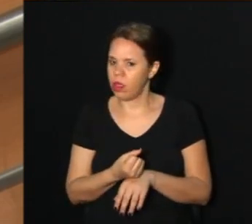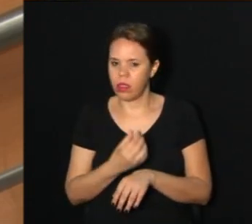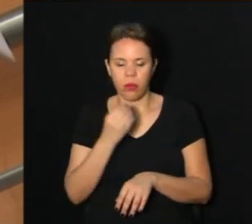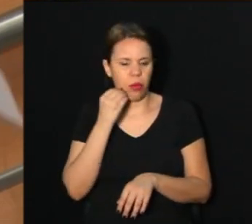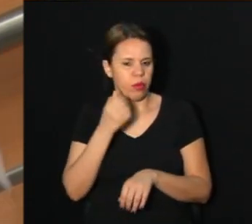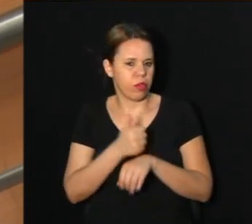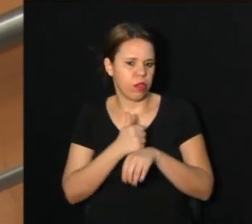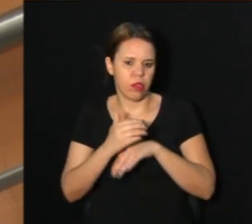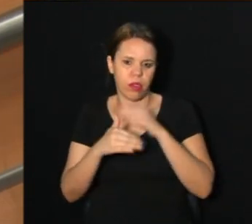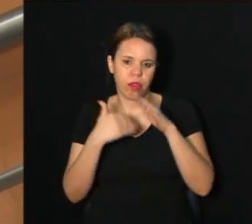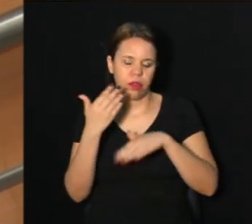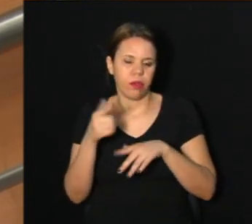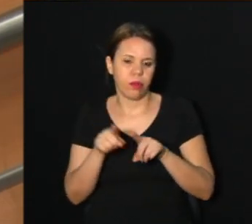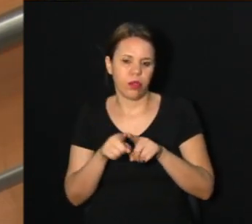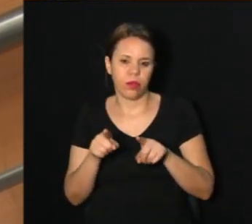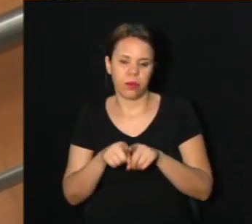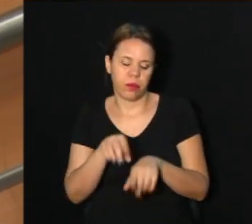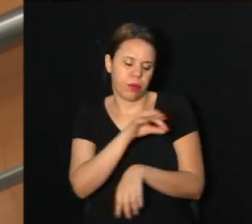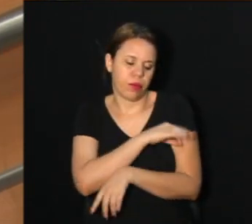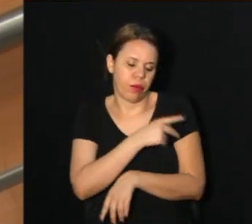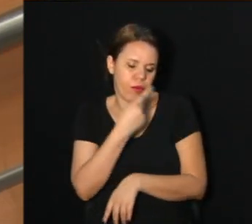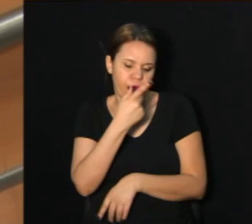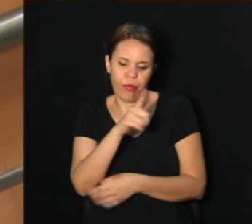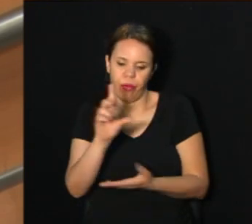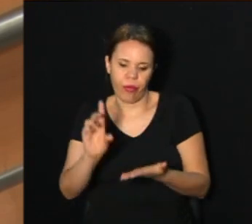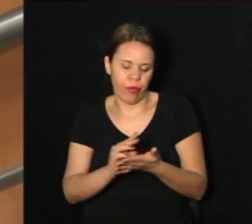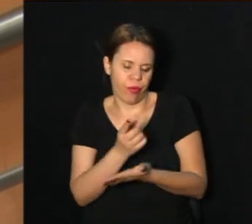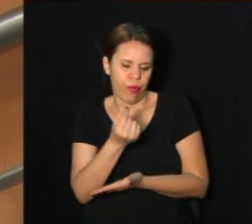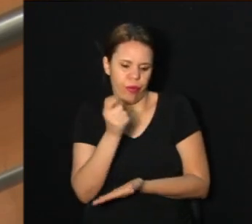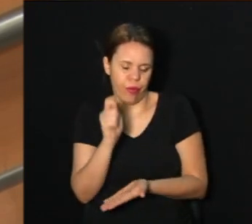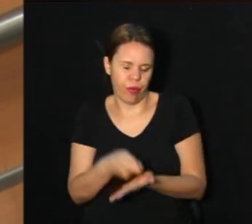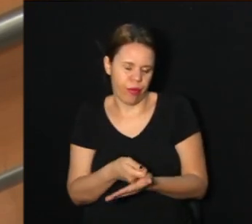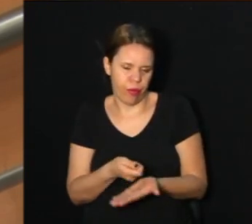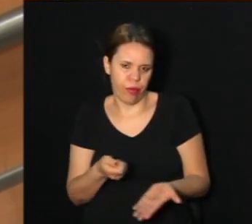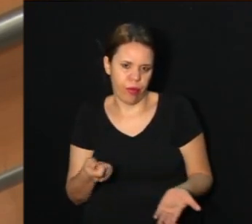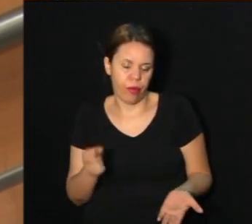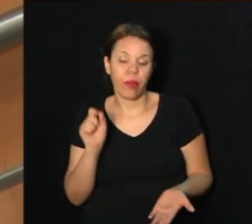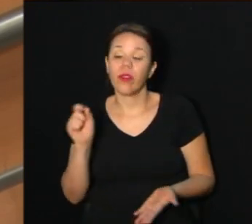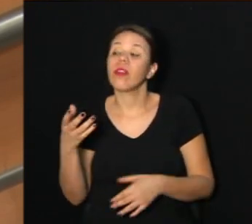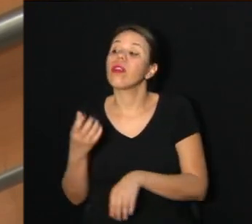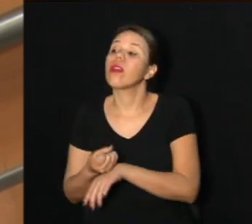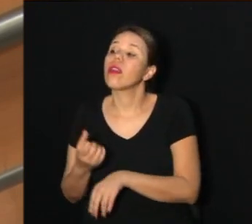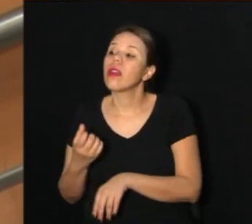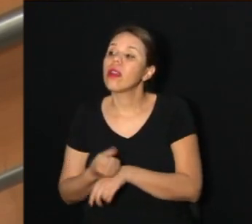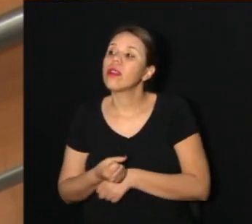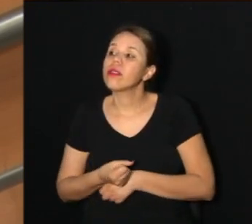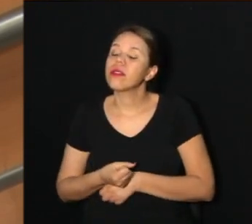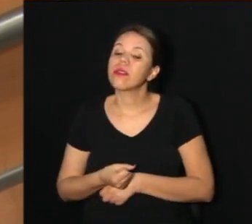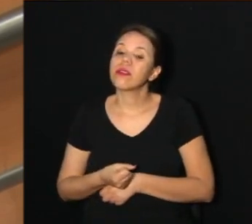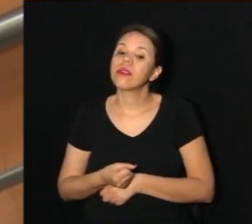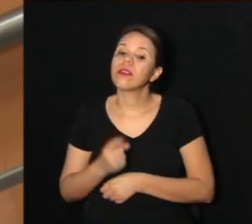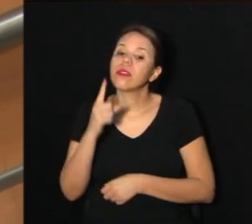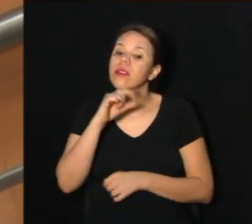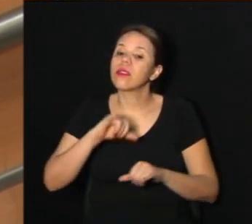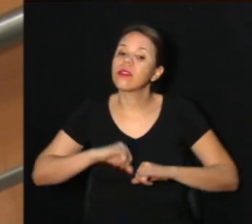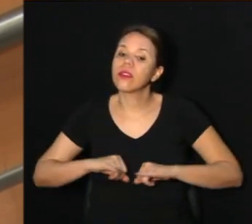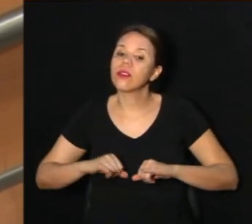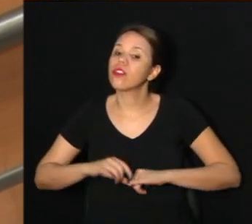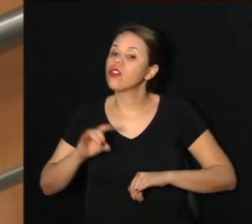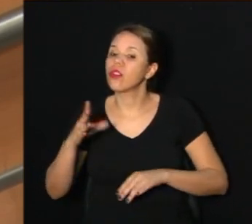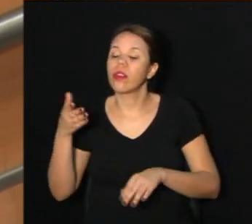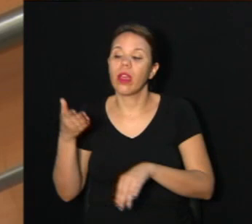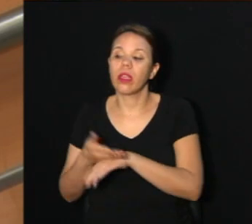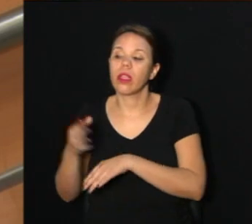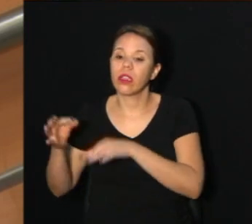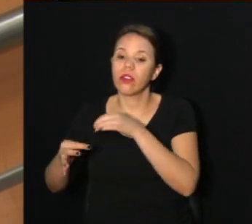porque a prefeitura alega que não há verba. E quem recebe a duras penas é quem entra na justiça.